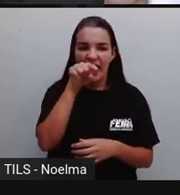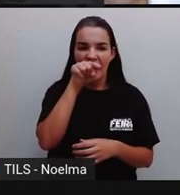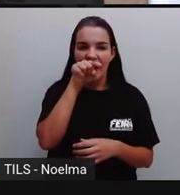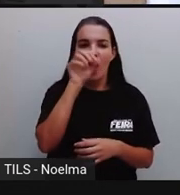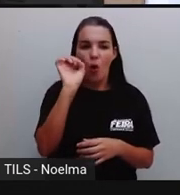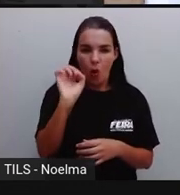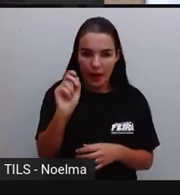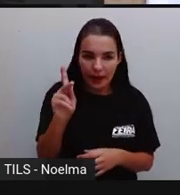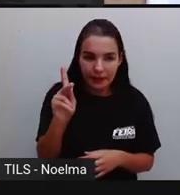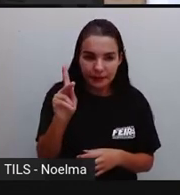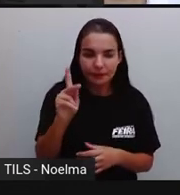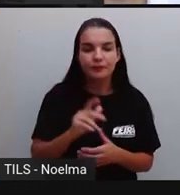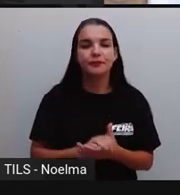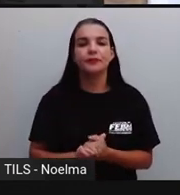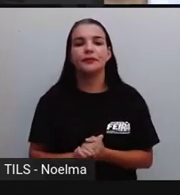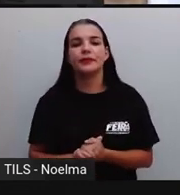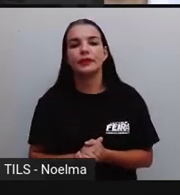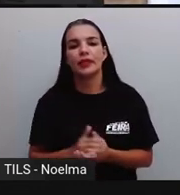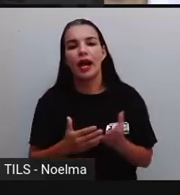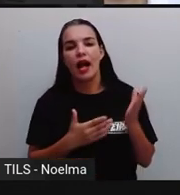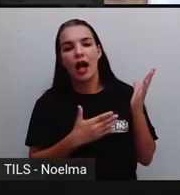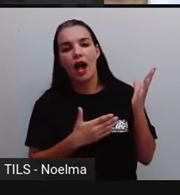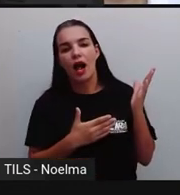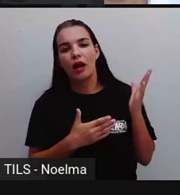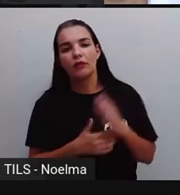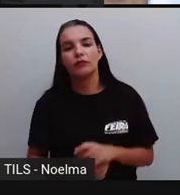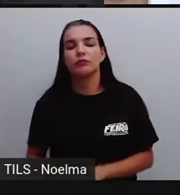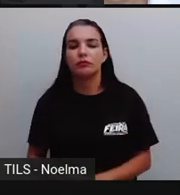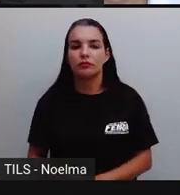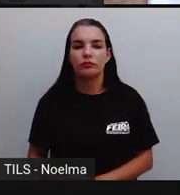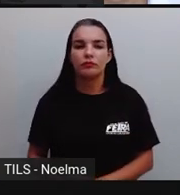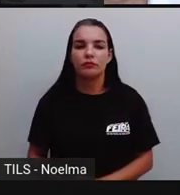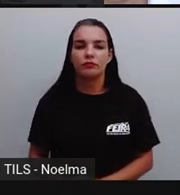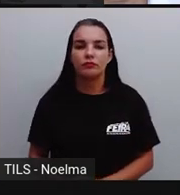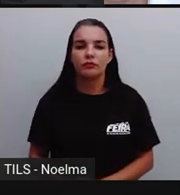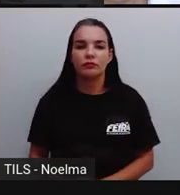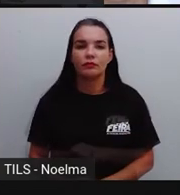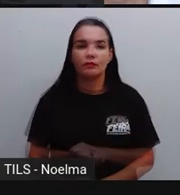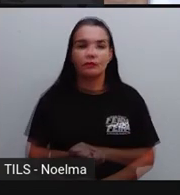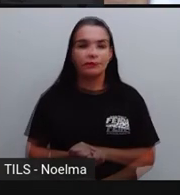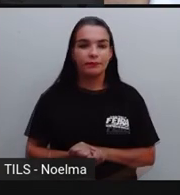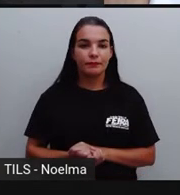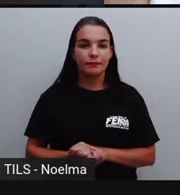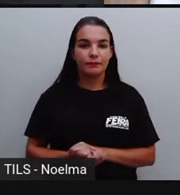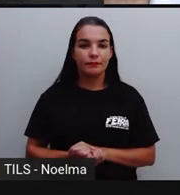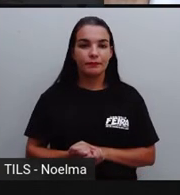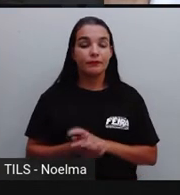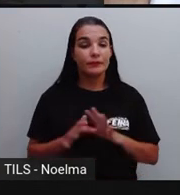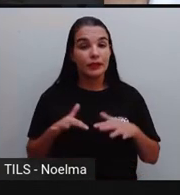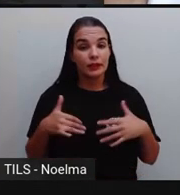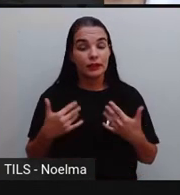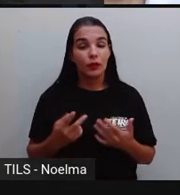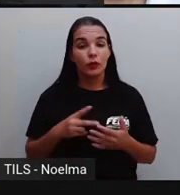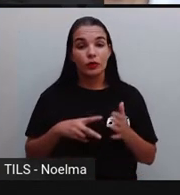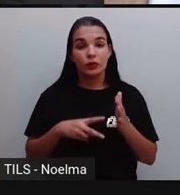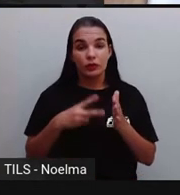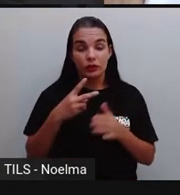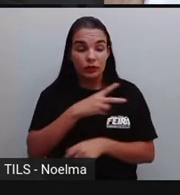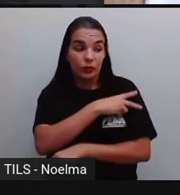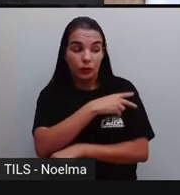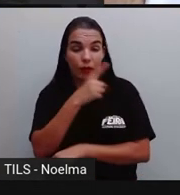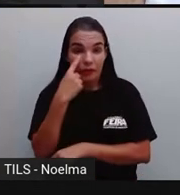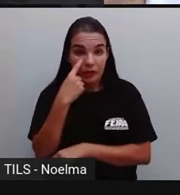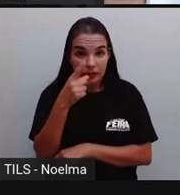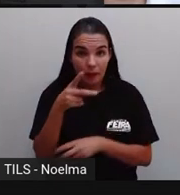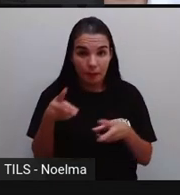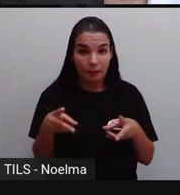Certo? Pronto. Aí, vamos lá para a regrinha aqui. Então, segundo ano, perceberam,